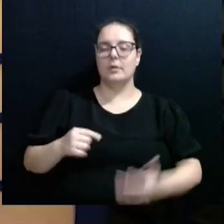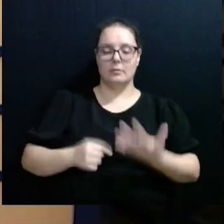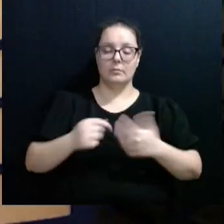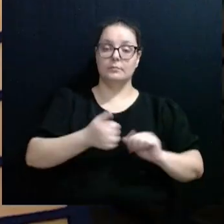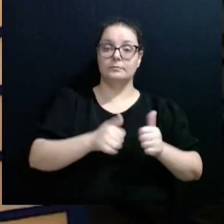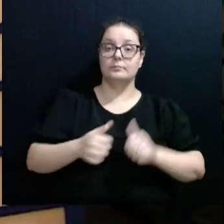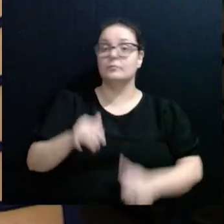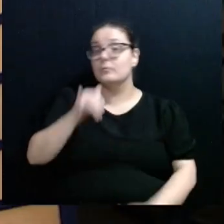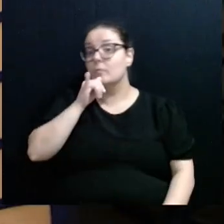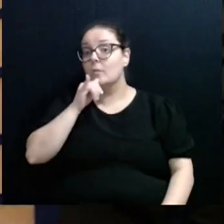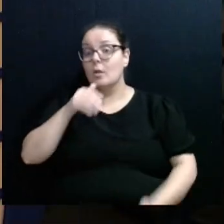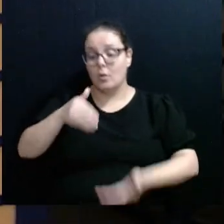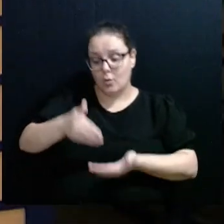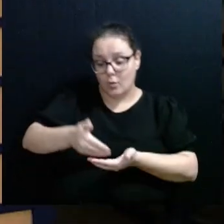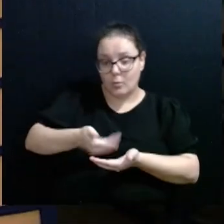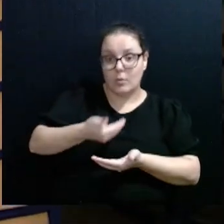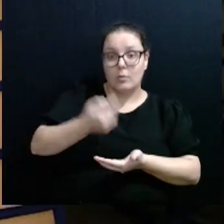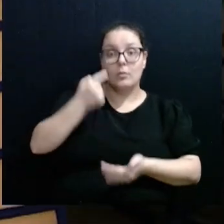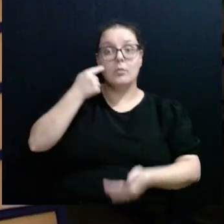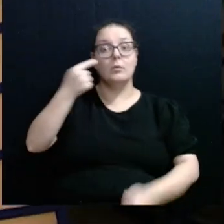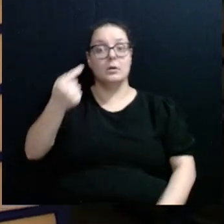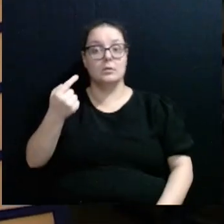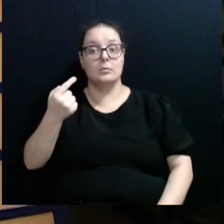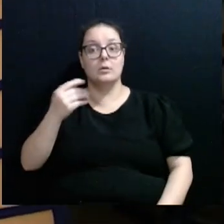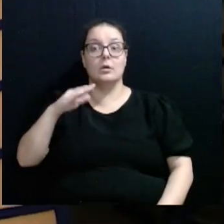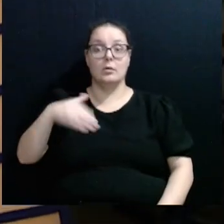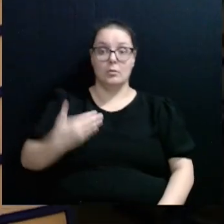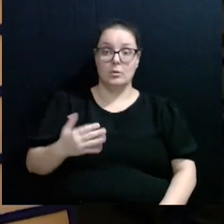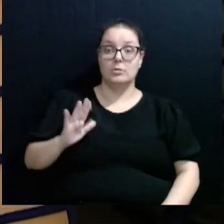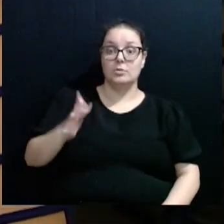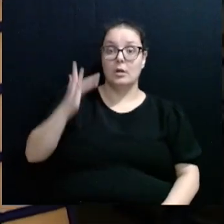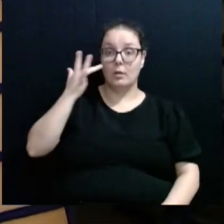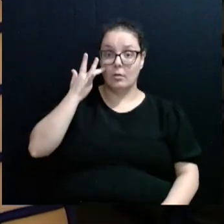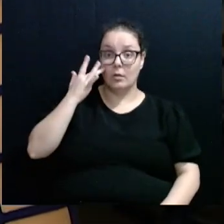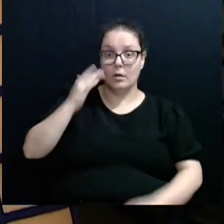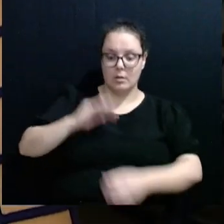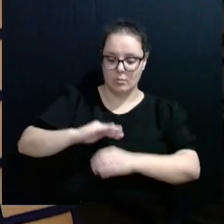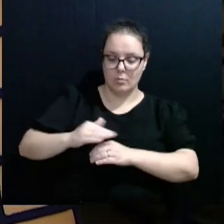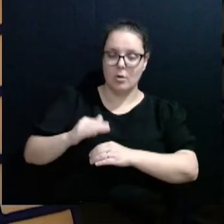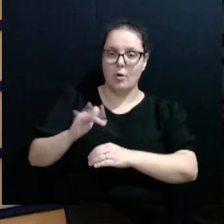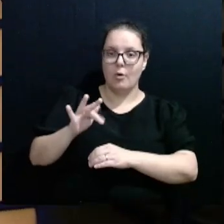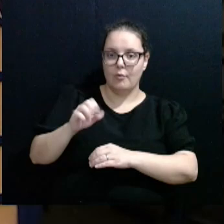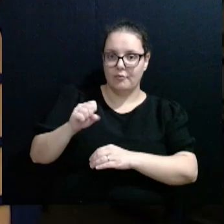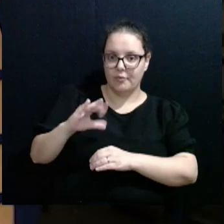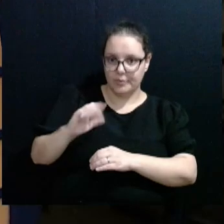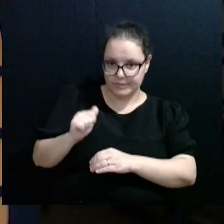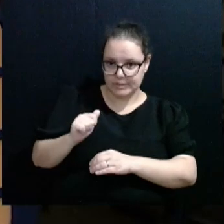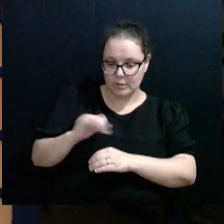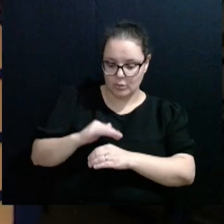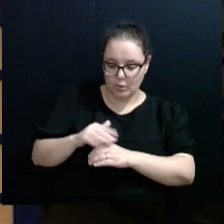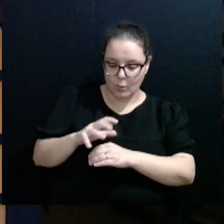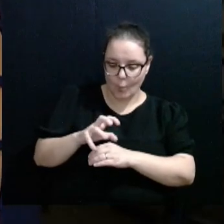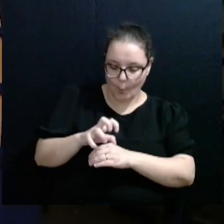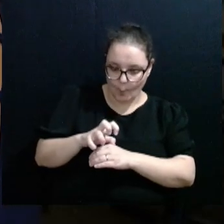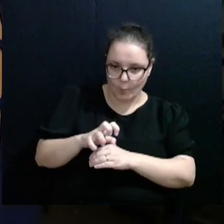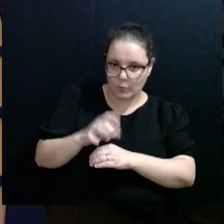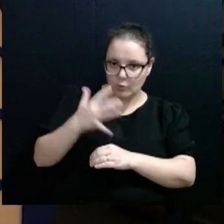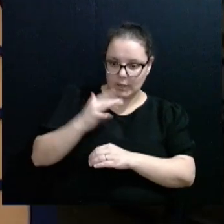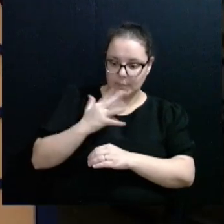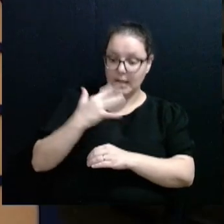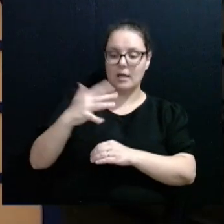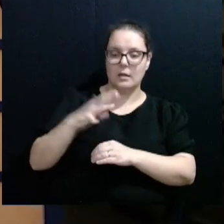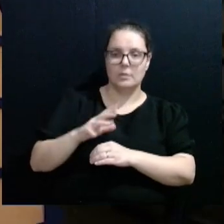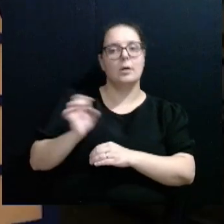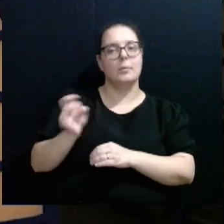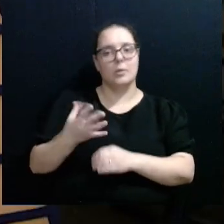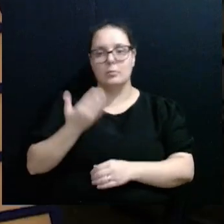abacate, o ideal quando ele já está maduro é a casca fosca. Então, quando ele estiver com a casca fosca, ele já está pronto para o consumo. O limão,